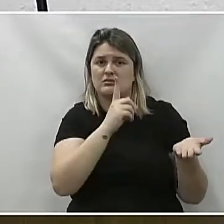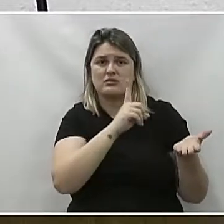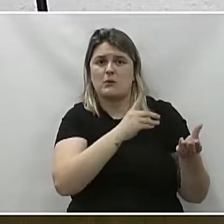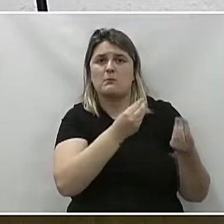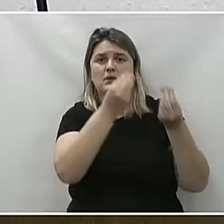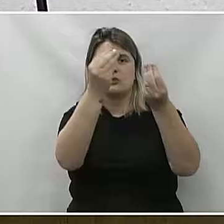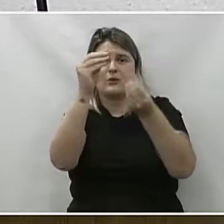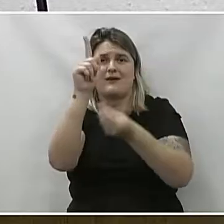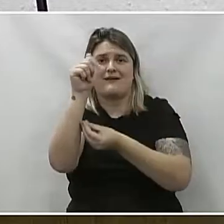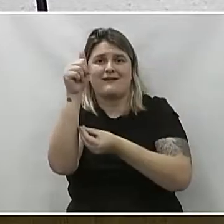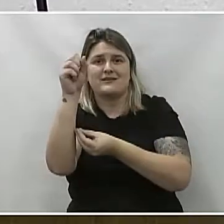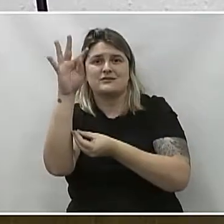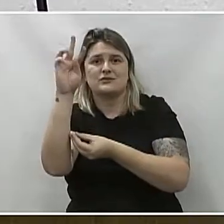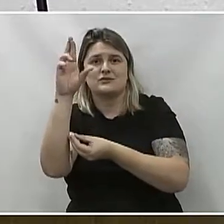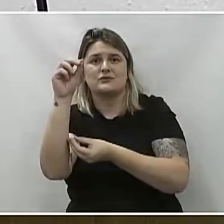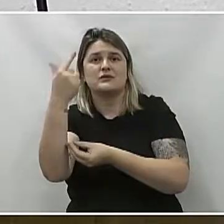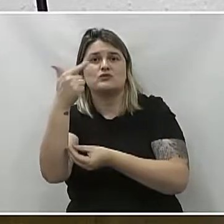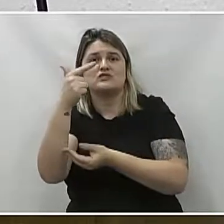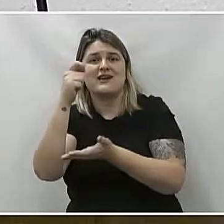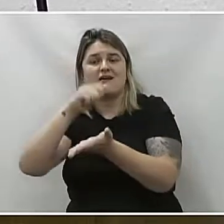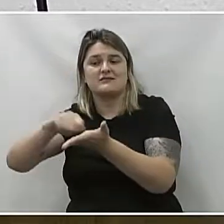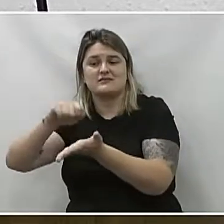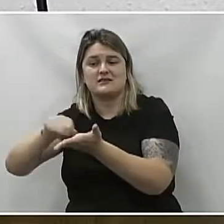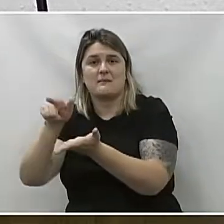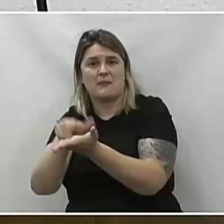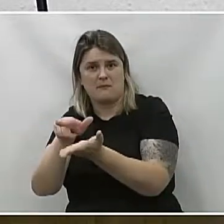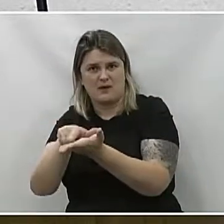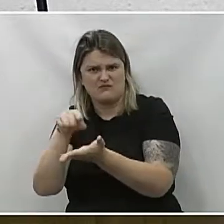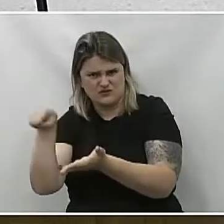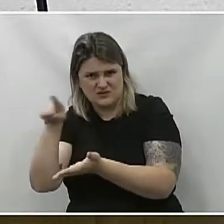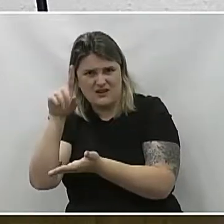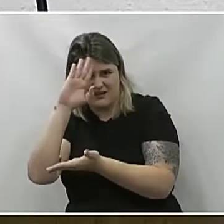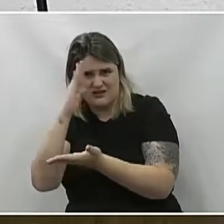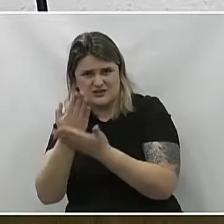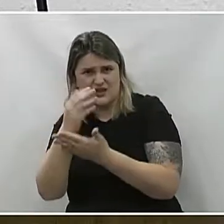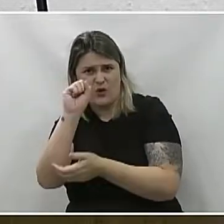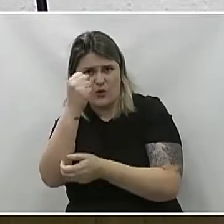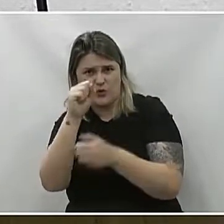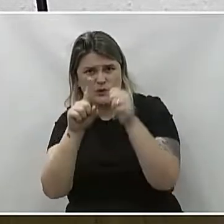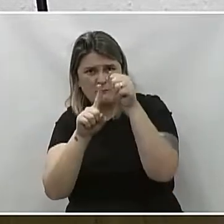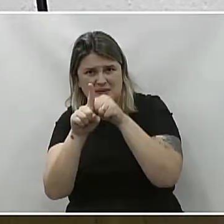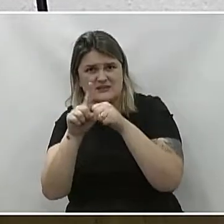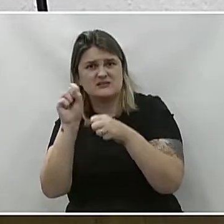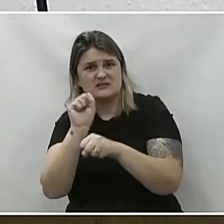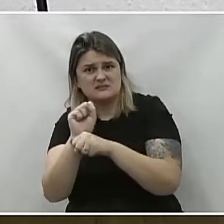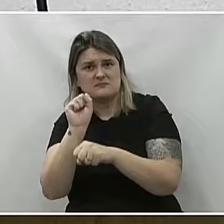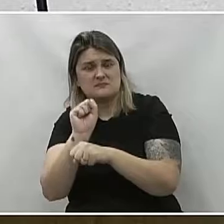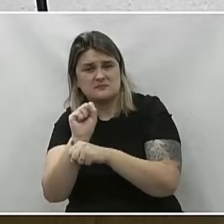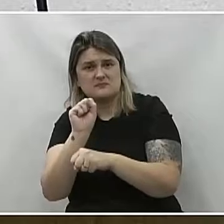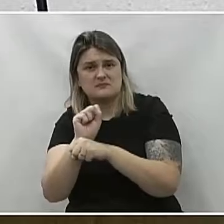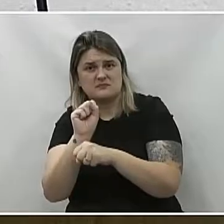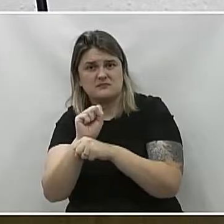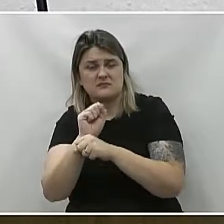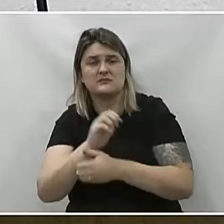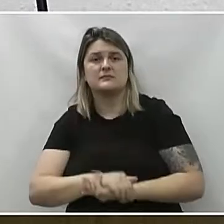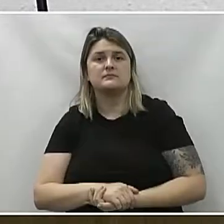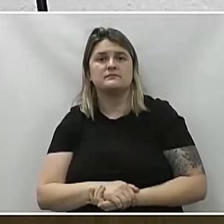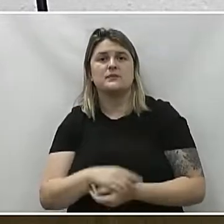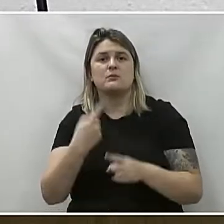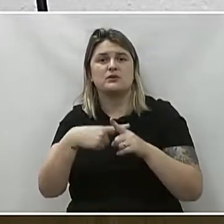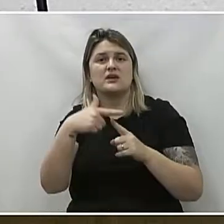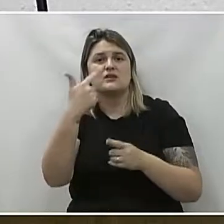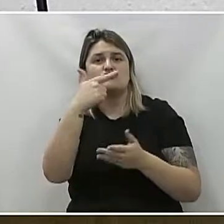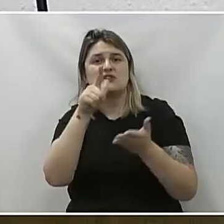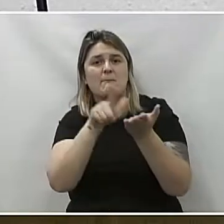marido para o gastro porque não tinha uma assinatura no papel. Acredita? Ele ficou 8 meses na fila de espera, esperando uma consulta, e porque não